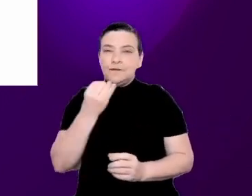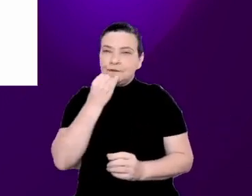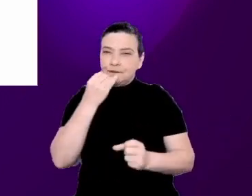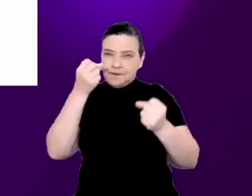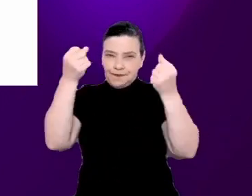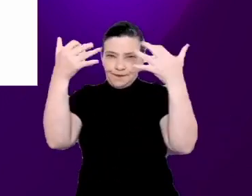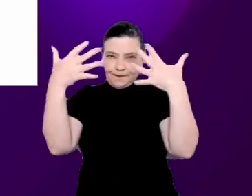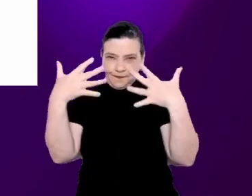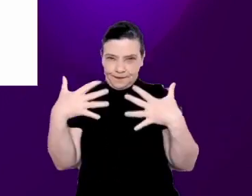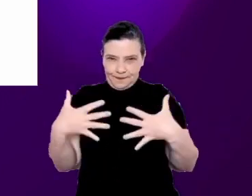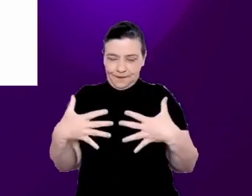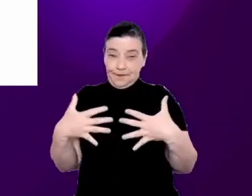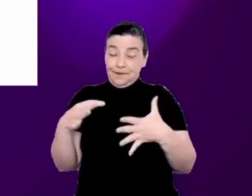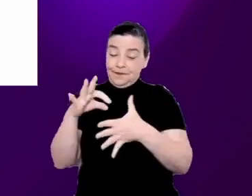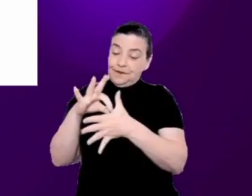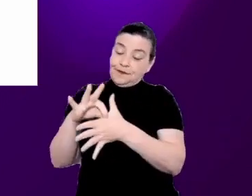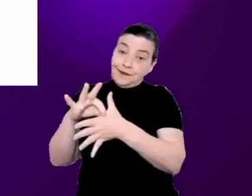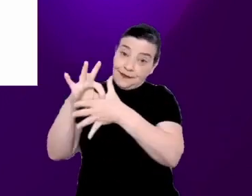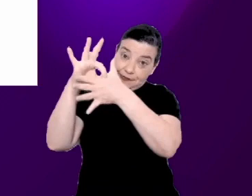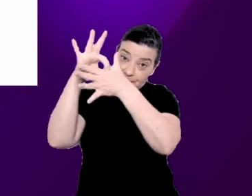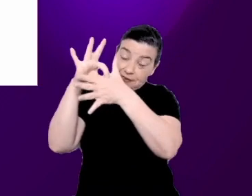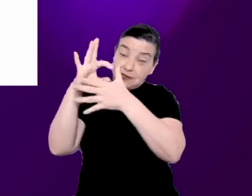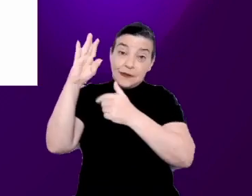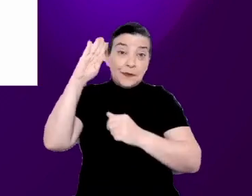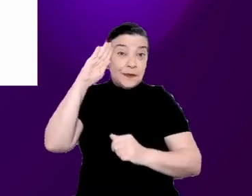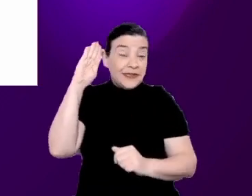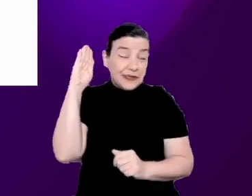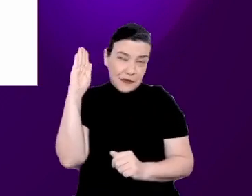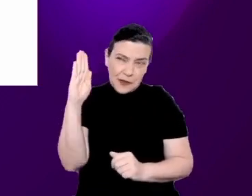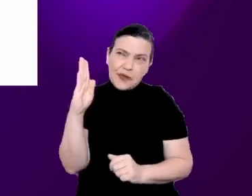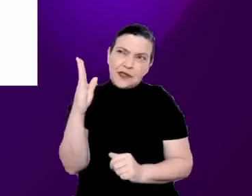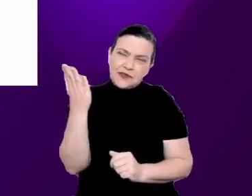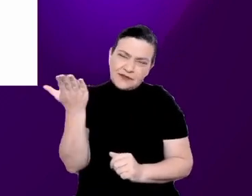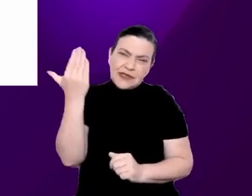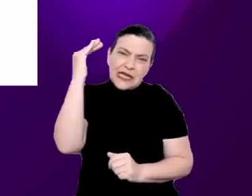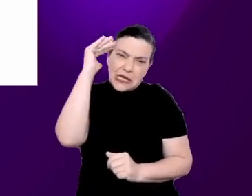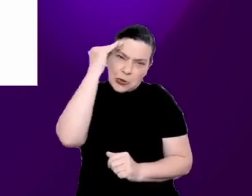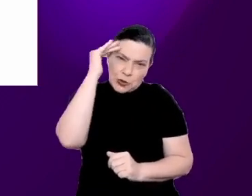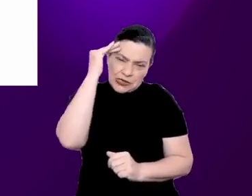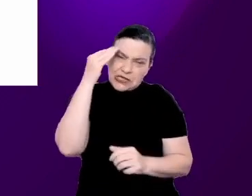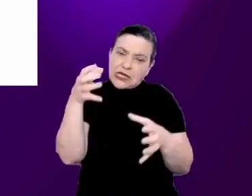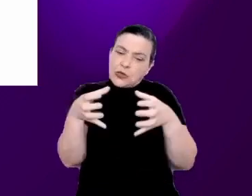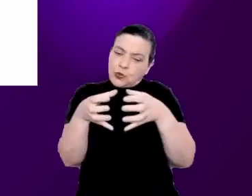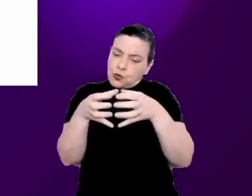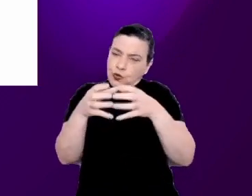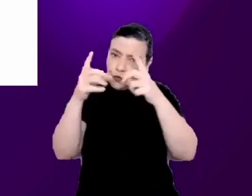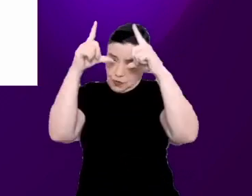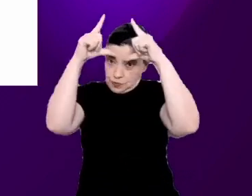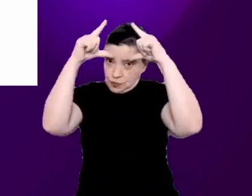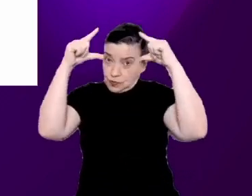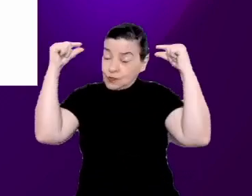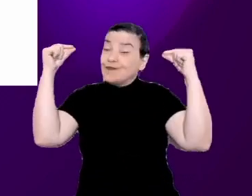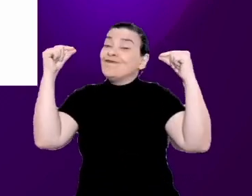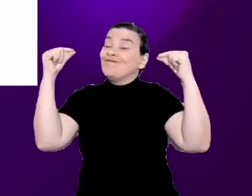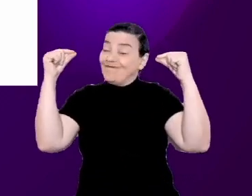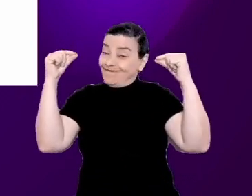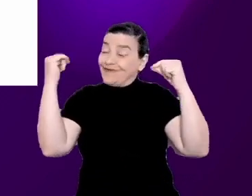fala da liderança, e principalmente eu entendo que a enfermagem é uma mola propulsora disso